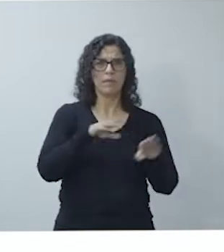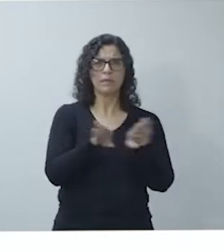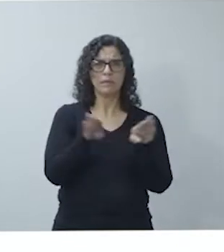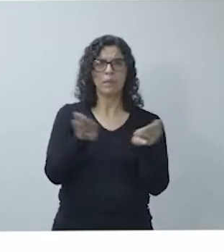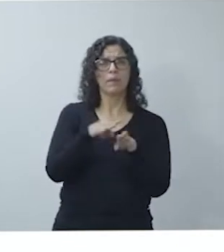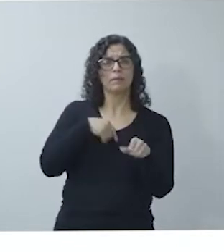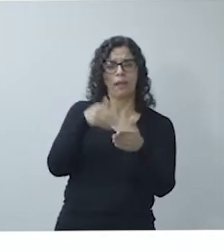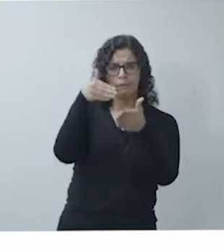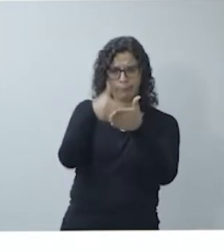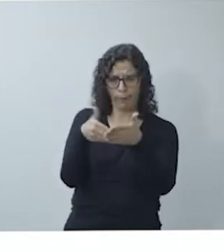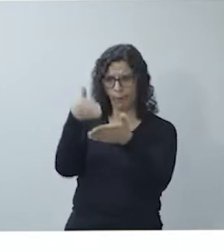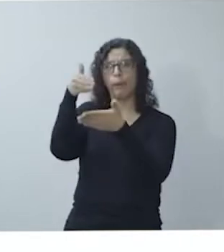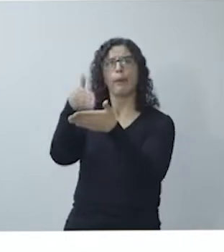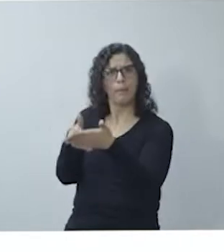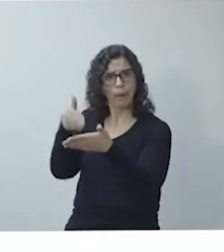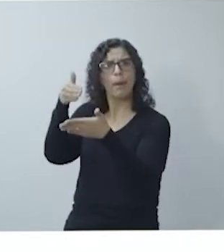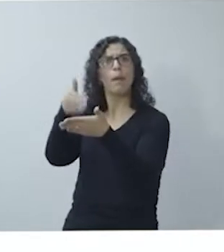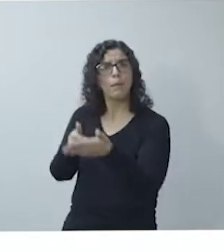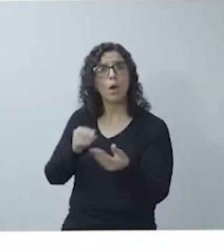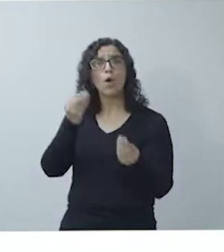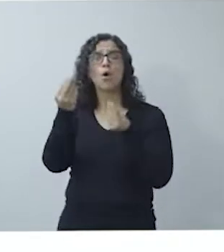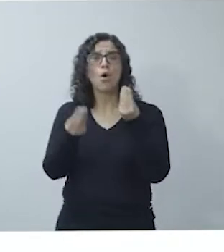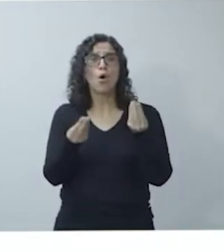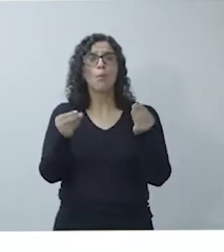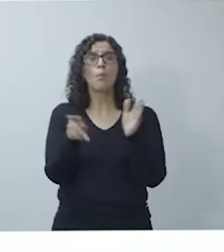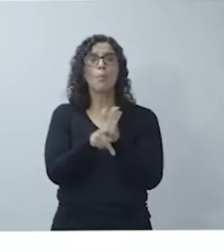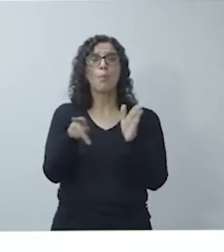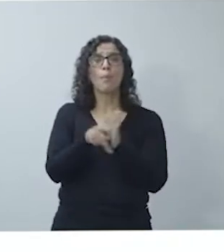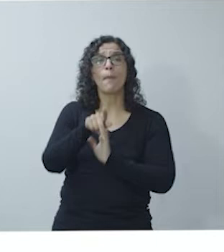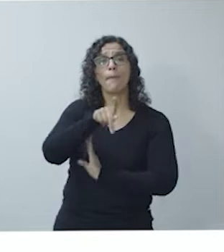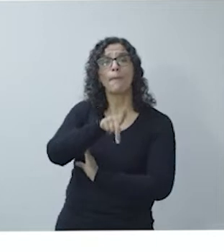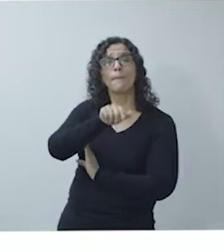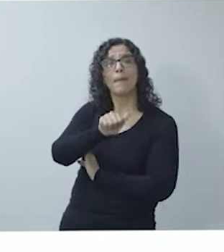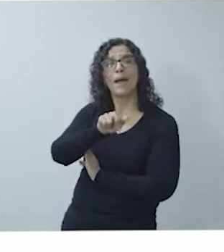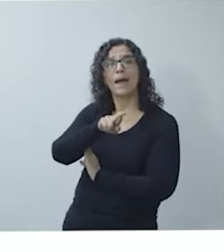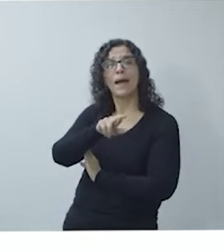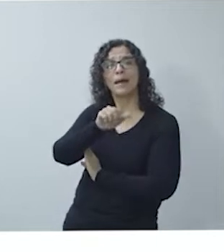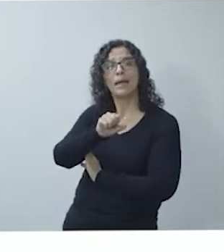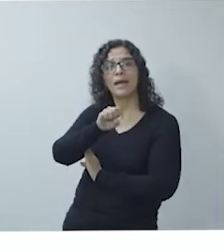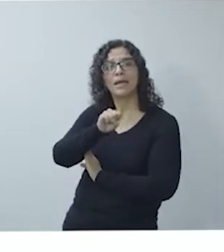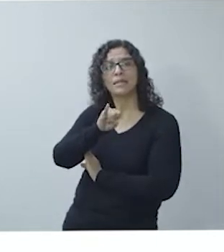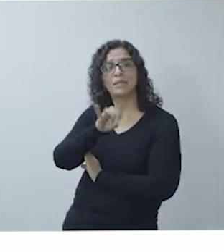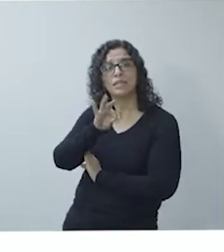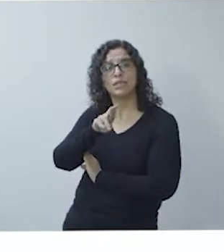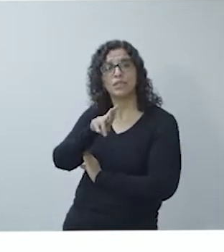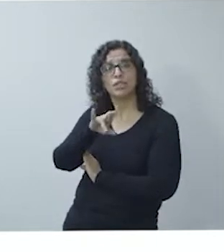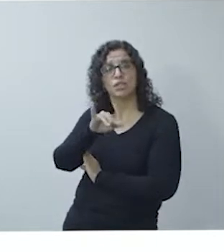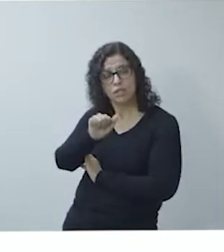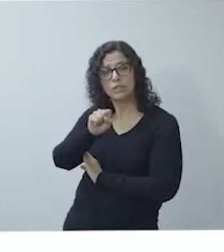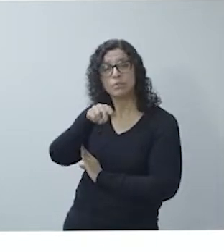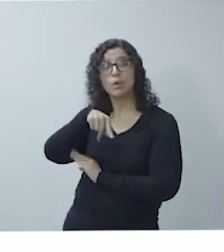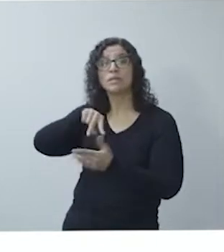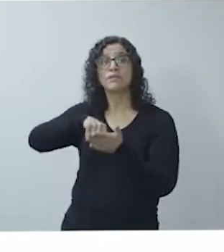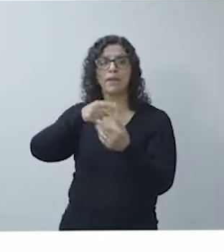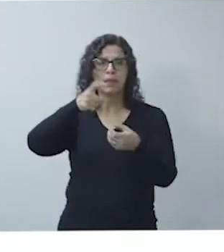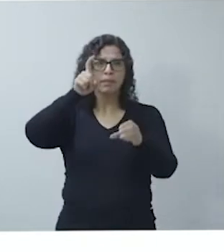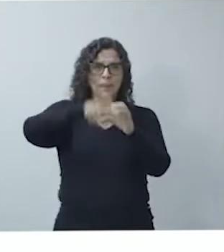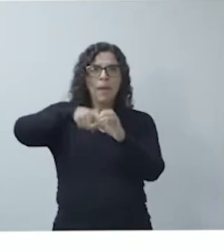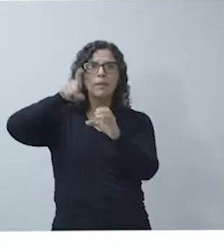muitas restrições quanto ao parasitismo. Os prédios da capital, no